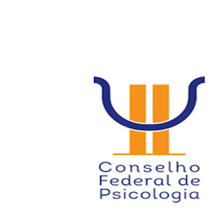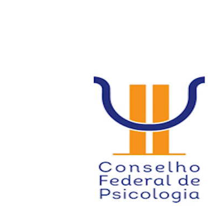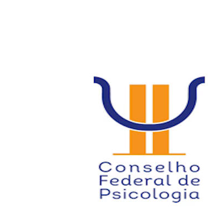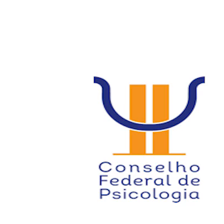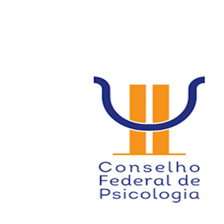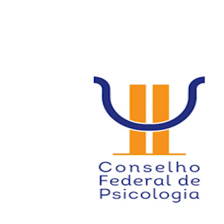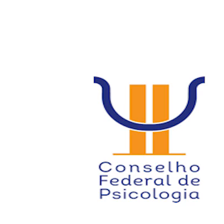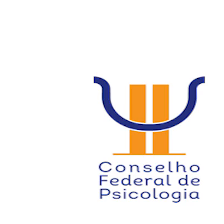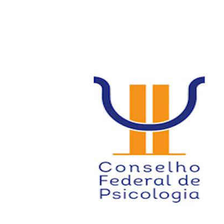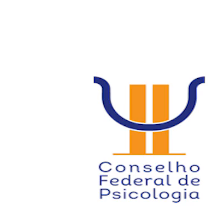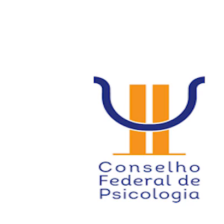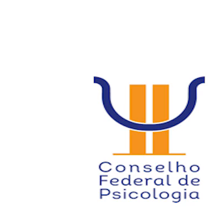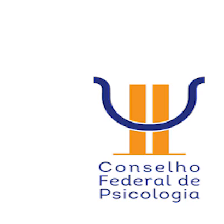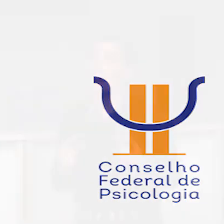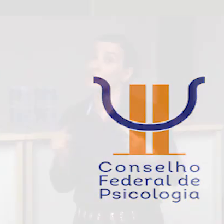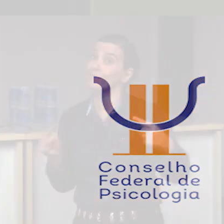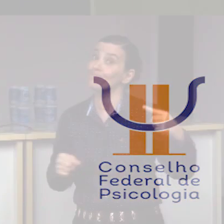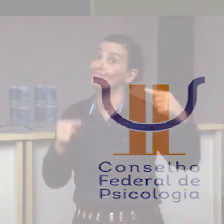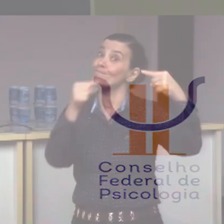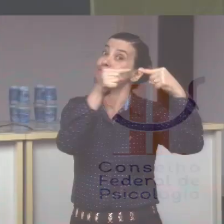fazer tudo isso, desafios.